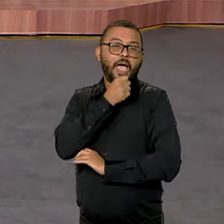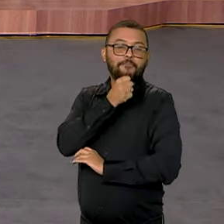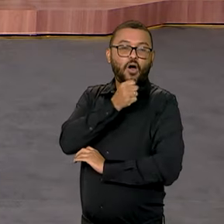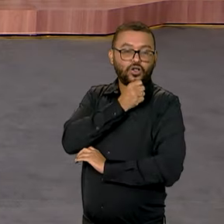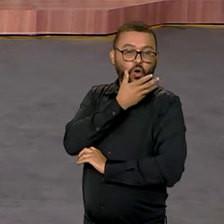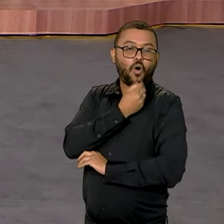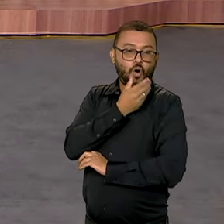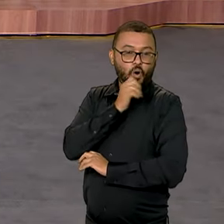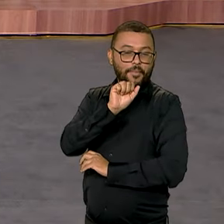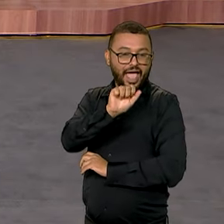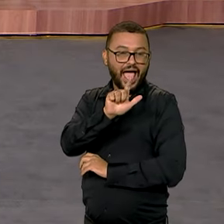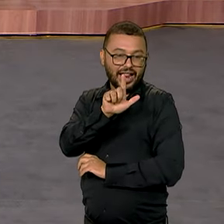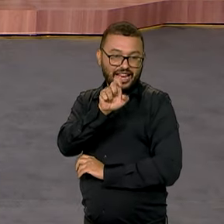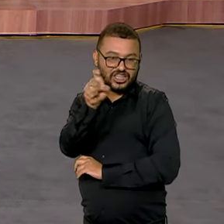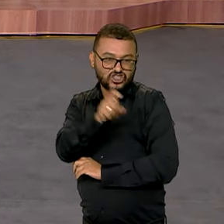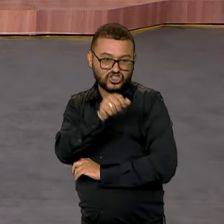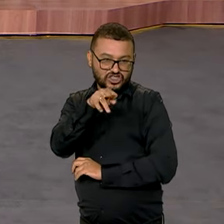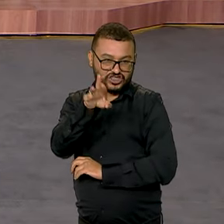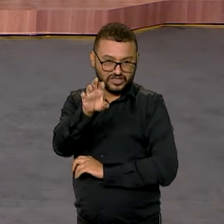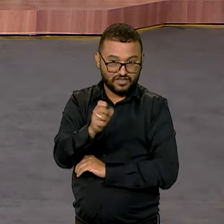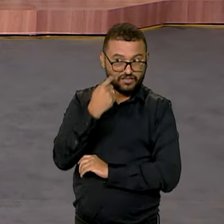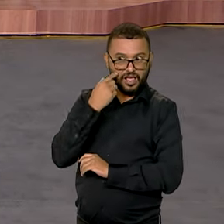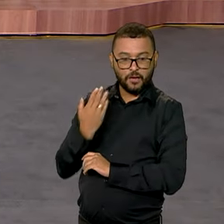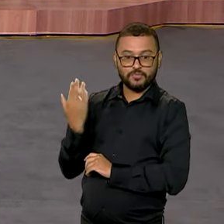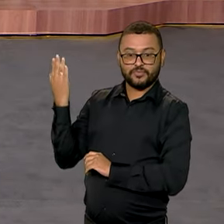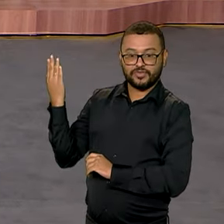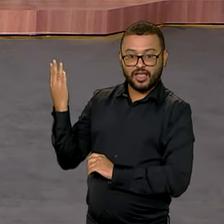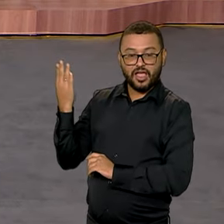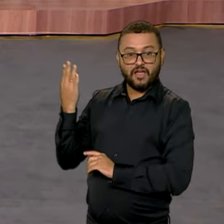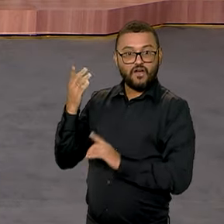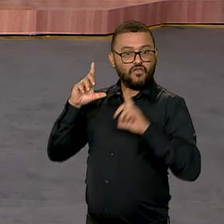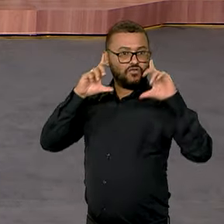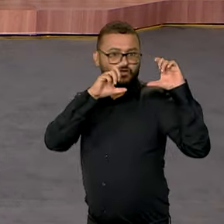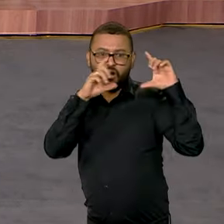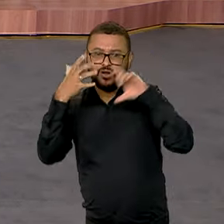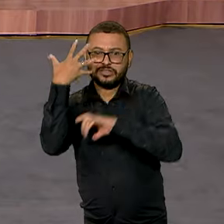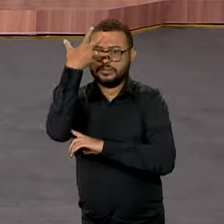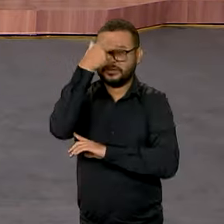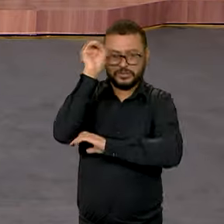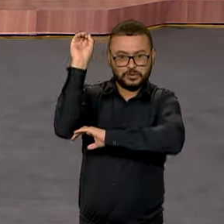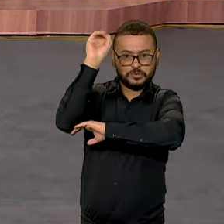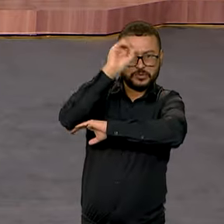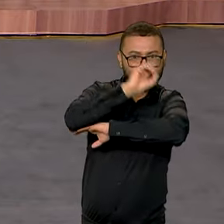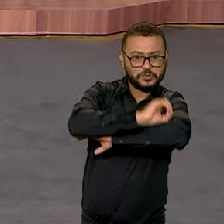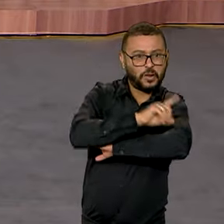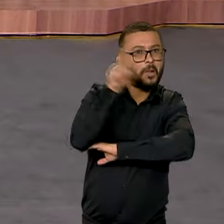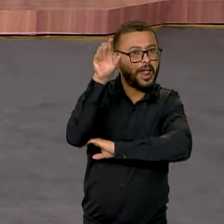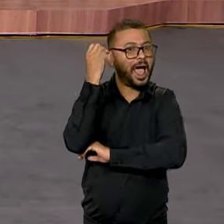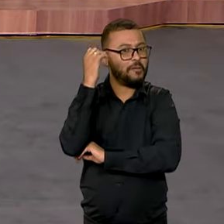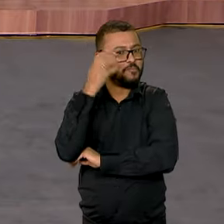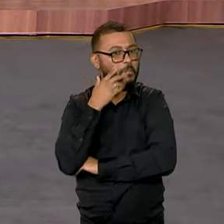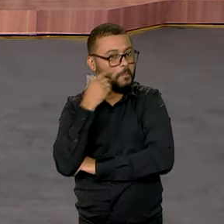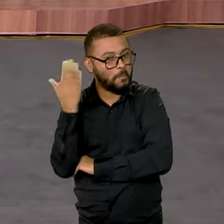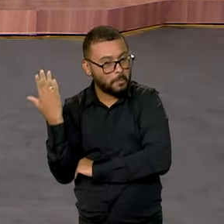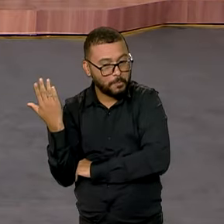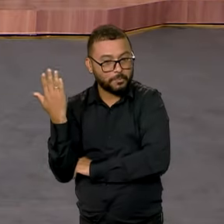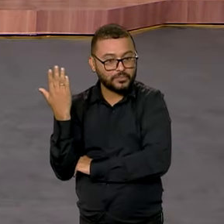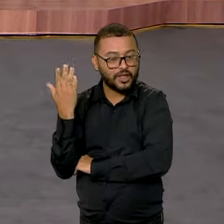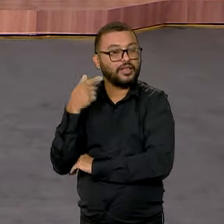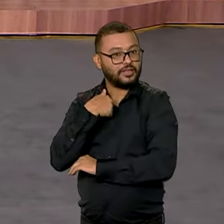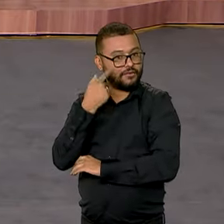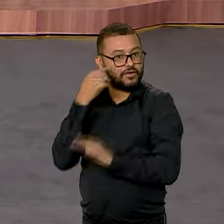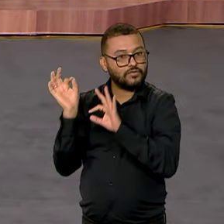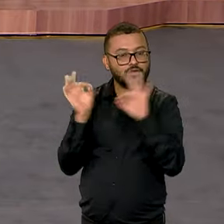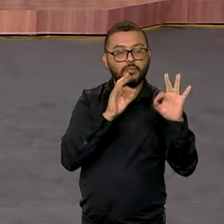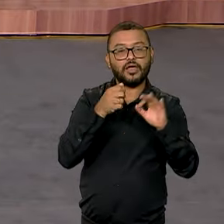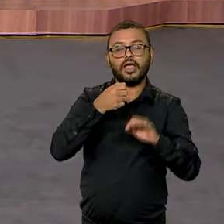nosso repórter cinematográfico Alexandre Silva. Ele registrou um belo pôr do sol em Porto Alegre. Daqui a pouco você acompanha ao vivo